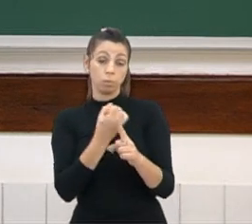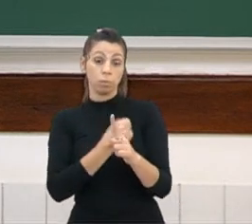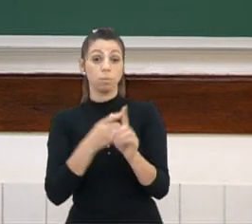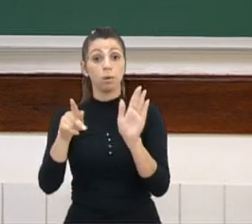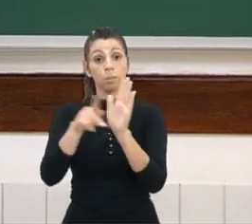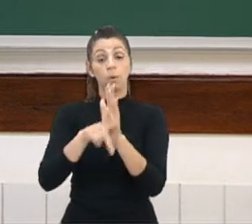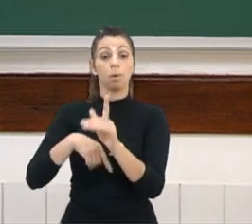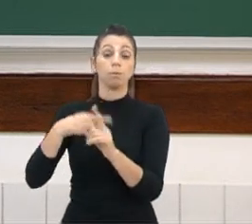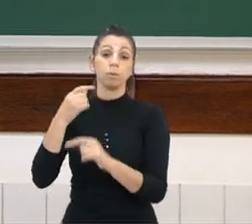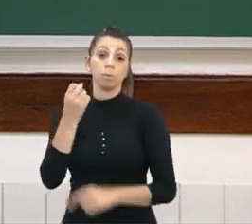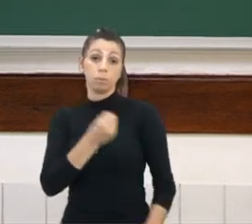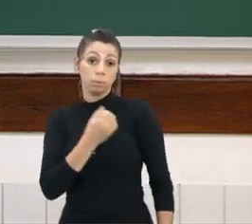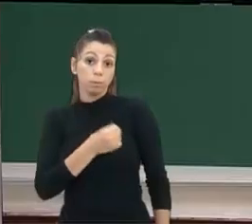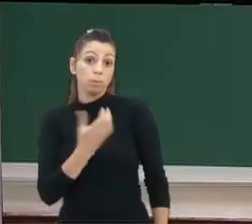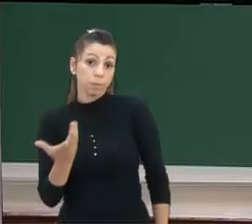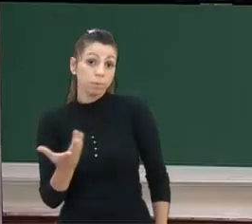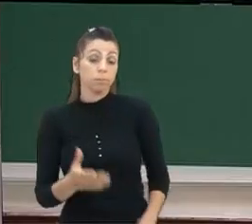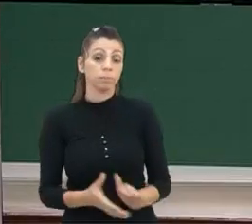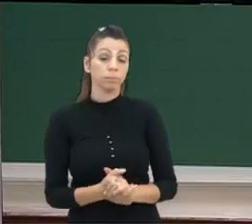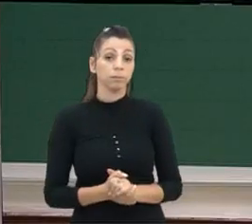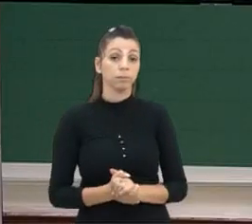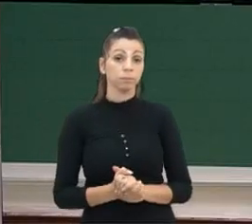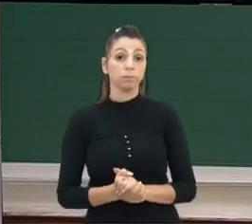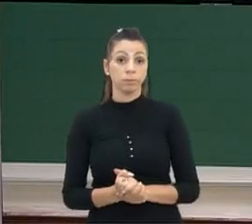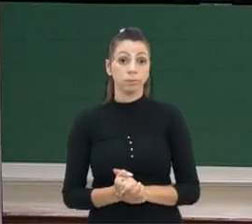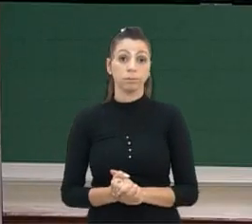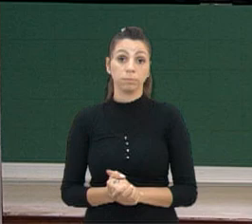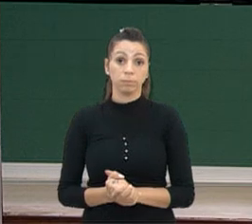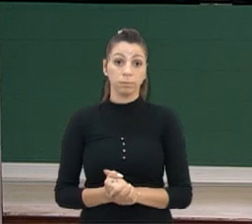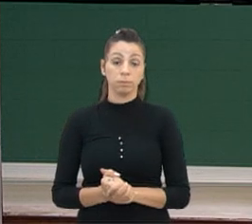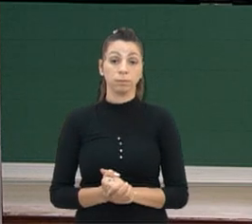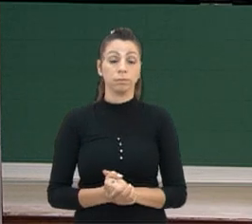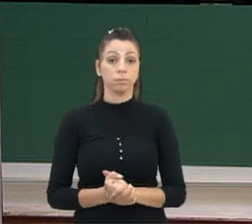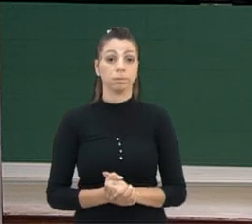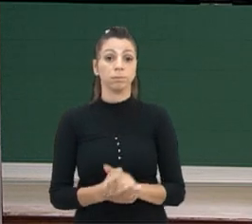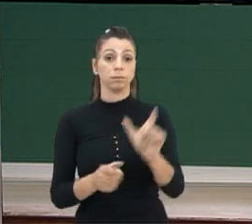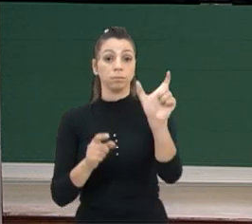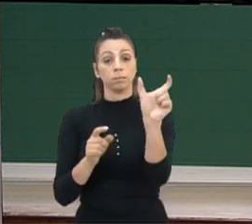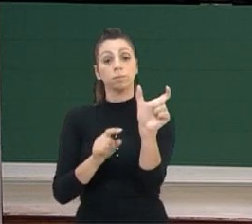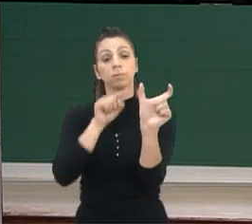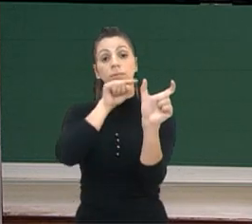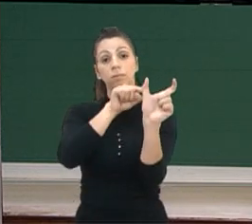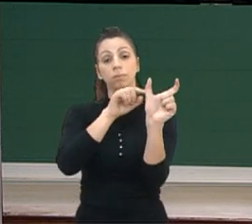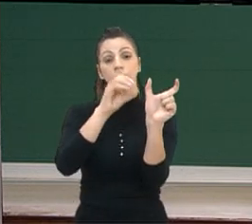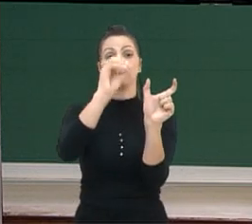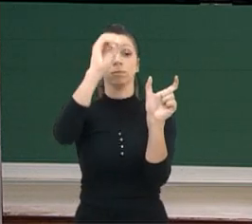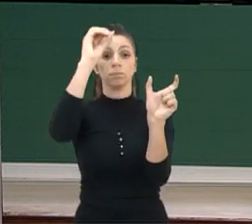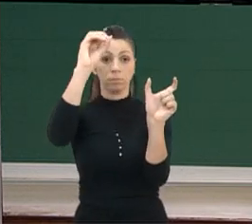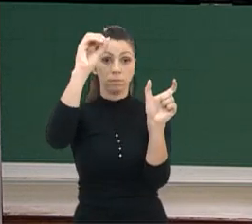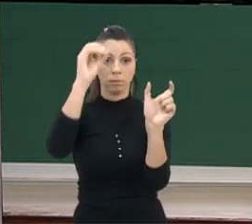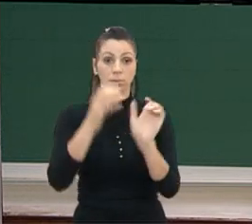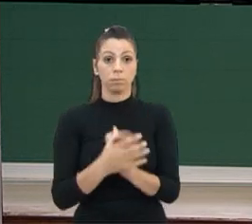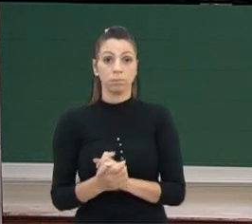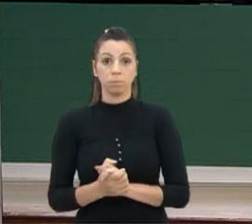é um monômio sem um monômio com grau 0. Certo?